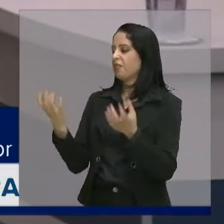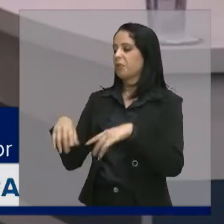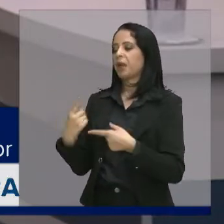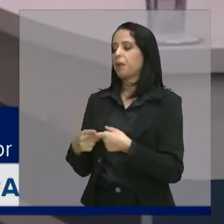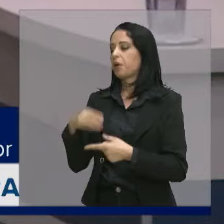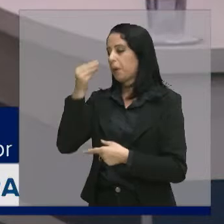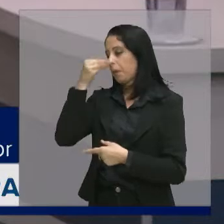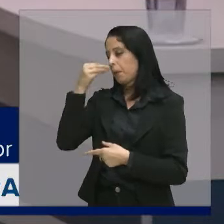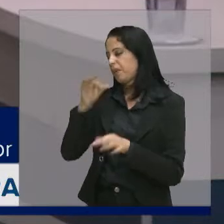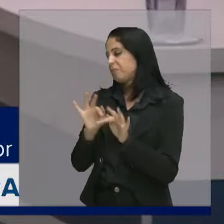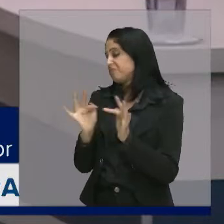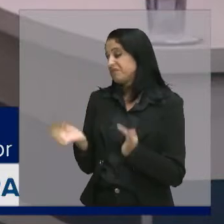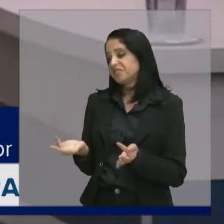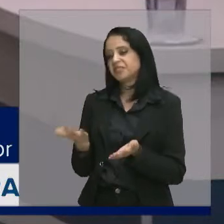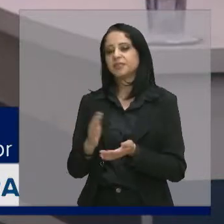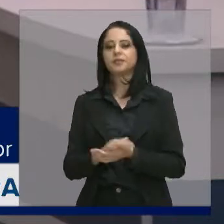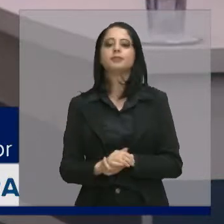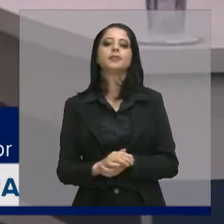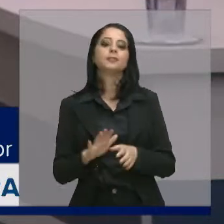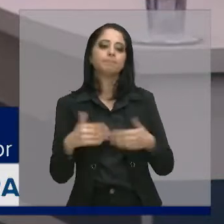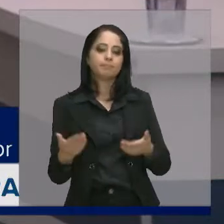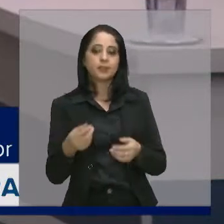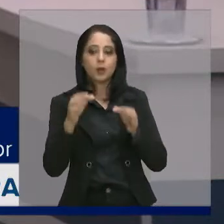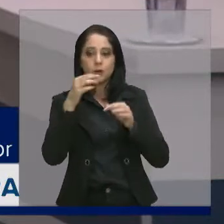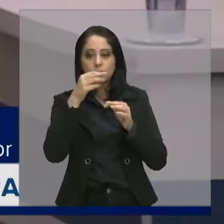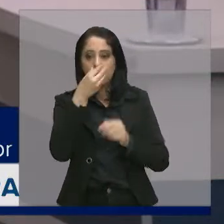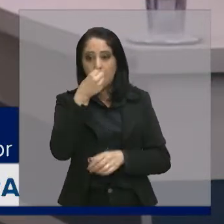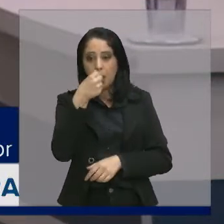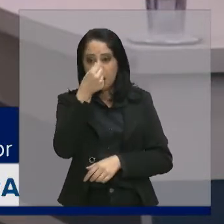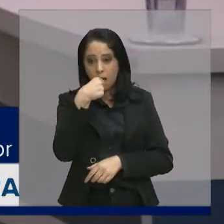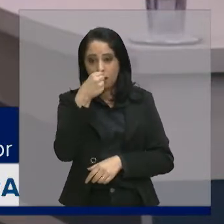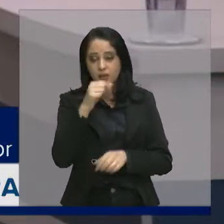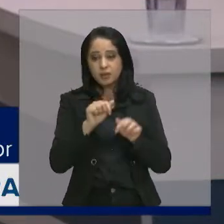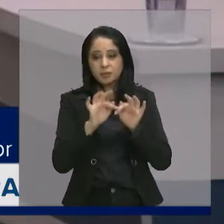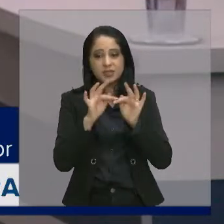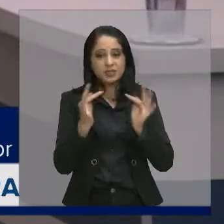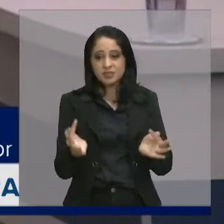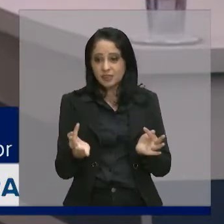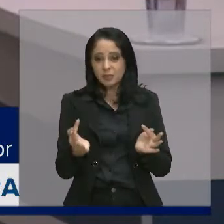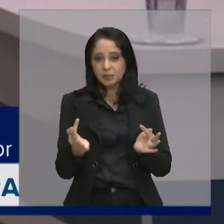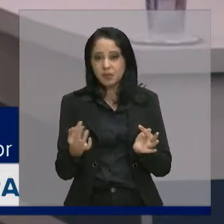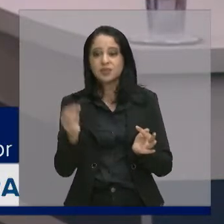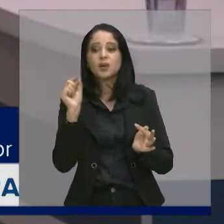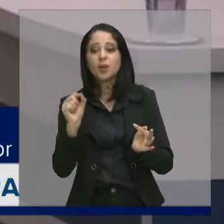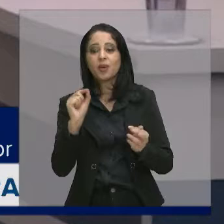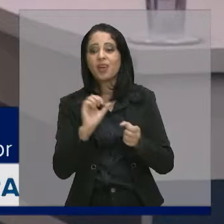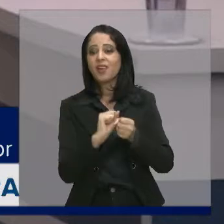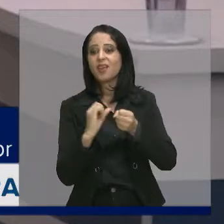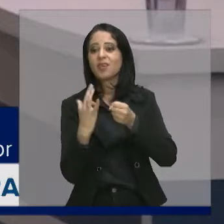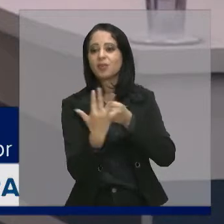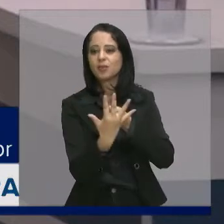gripezinha. E essa gripezinha, infelizmente, veio dizimar 480 mil